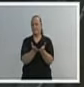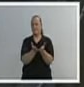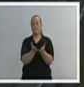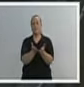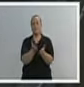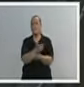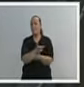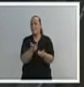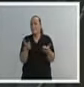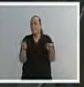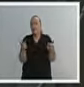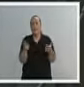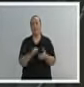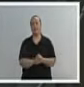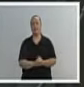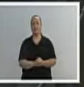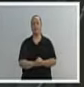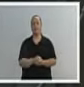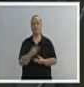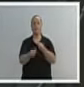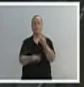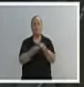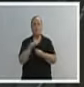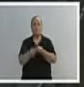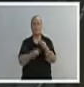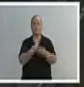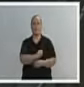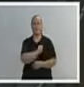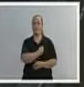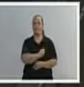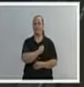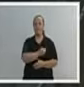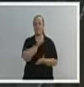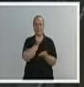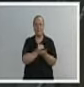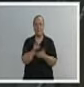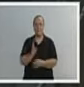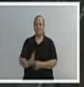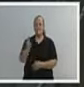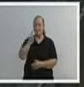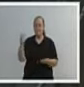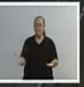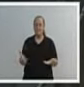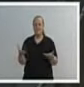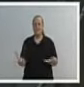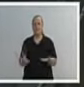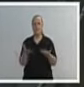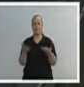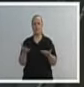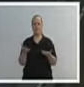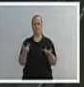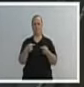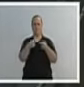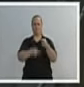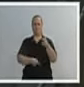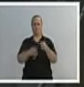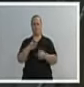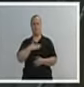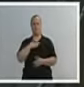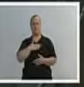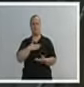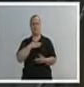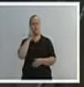da população em relação à questão da vida, da concepção e da valorização da vida, foge aquela que é a minha visão e com certeza, como Vossa Excelência